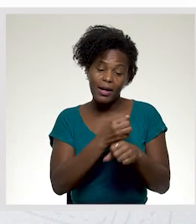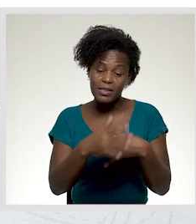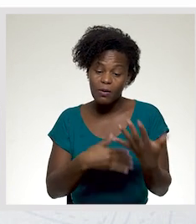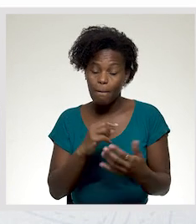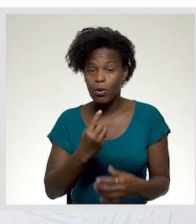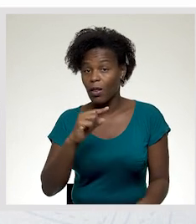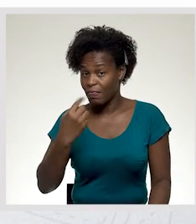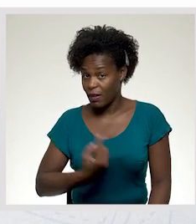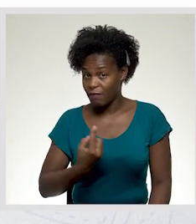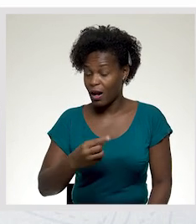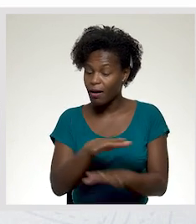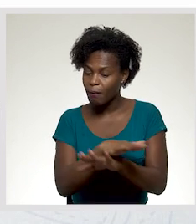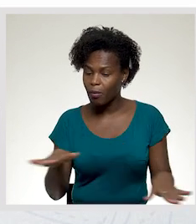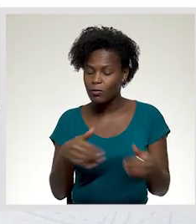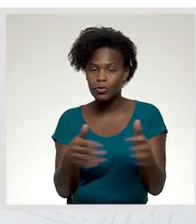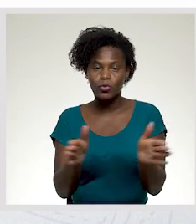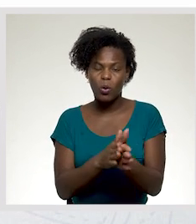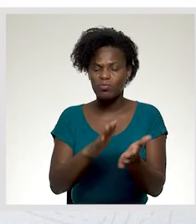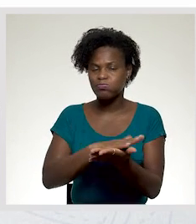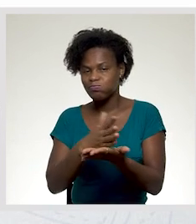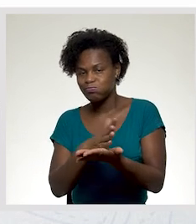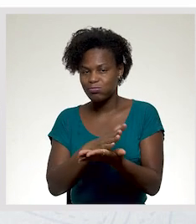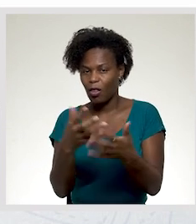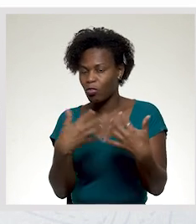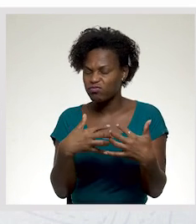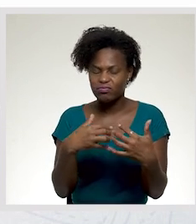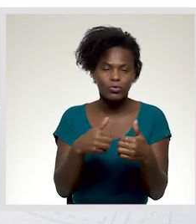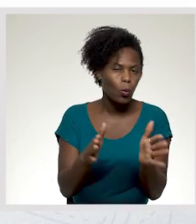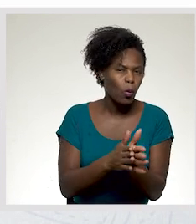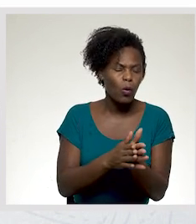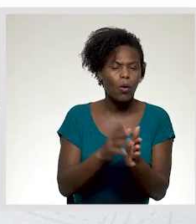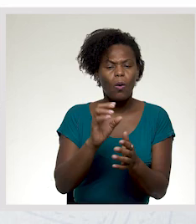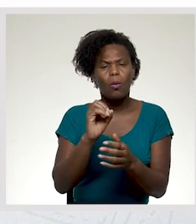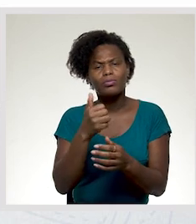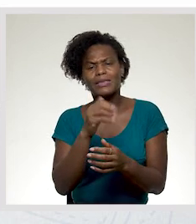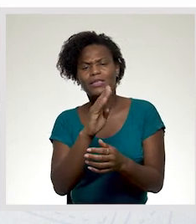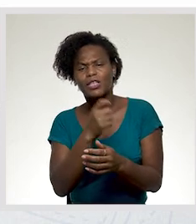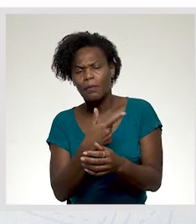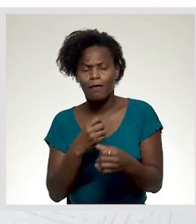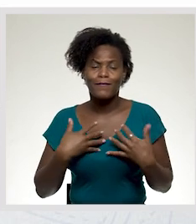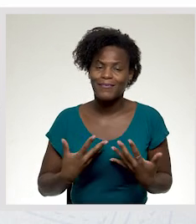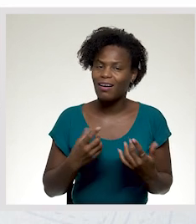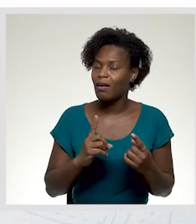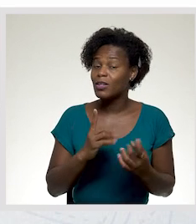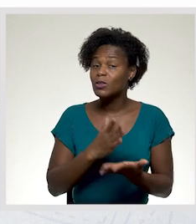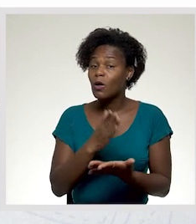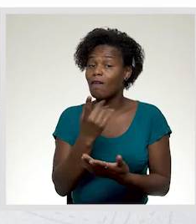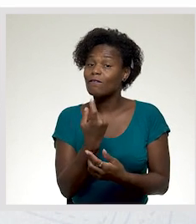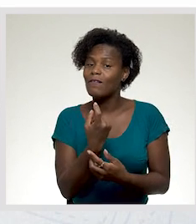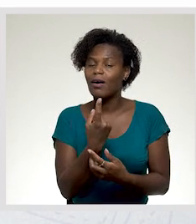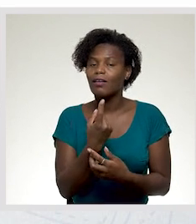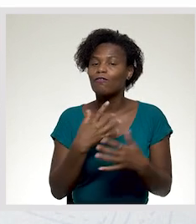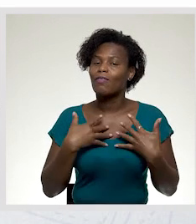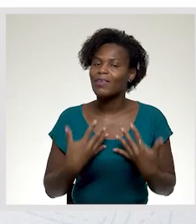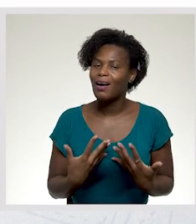ação por dever elimina todas as inclinações, todo objeto da vontade. E, portanto, só resta a